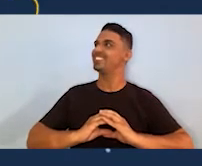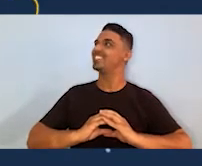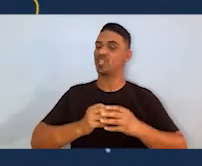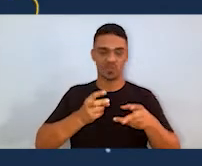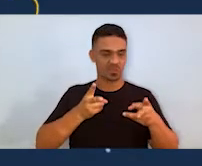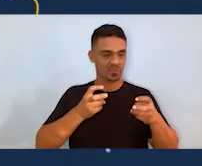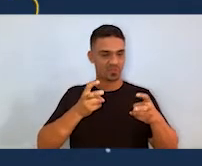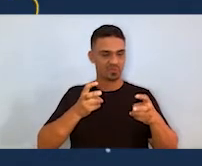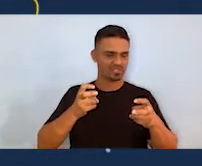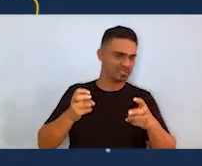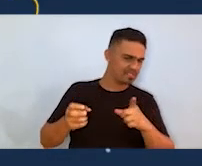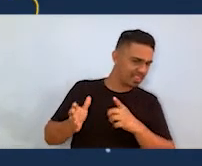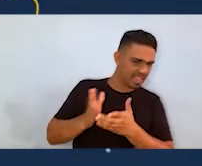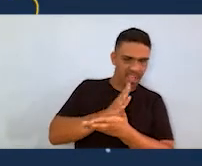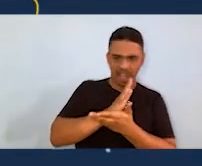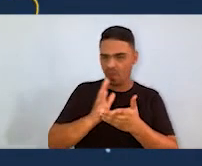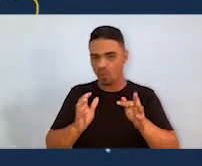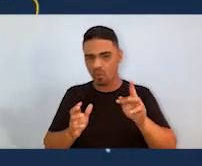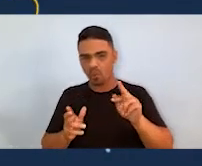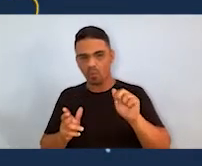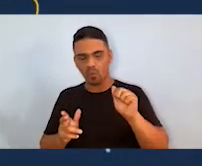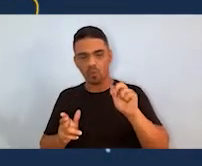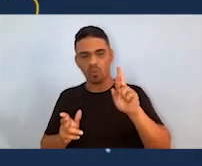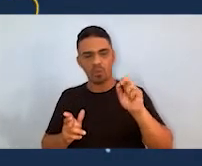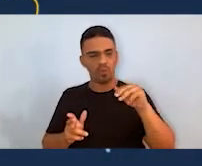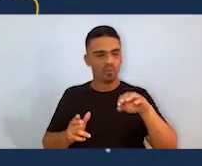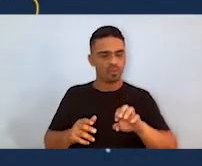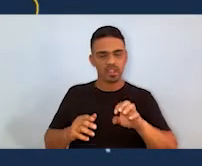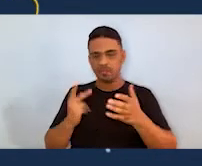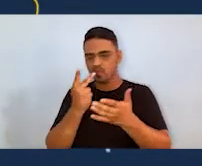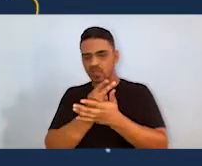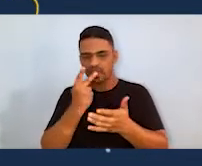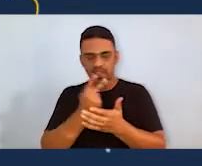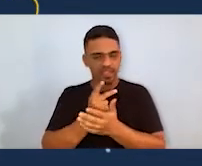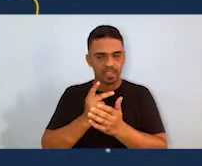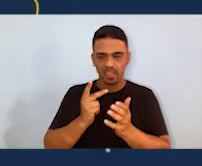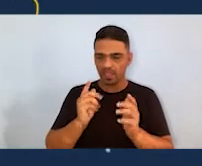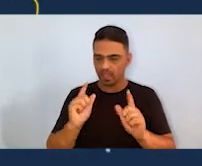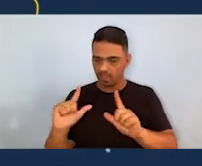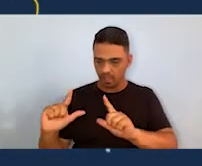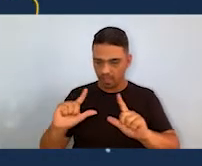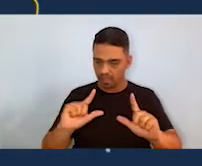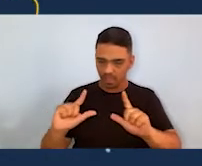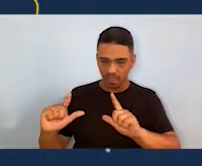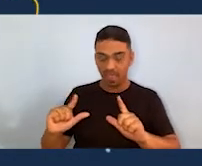Eu tô percebendo que algum frame aqui eu errei pro lado.